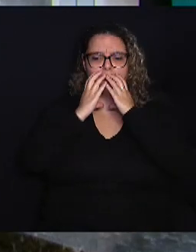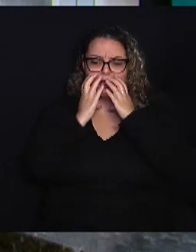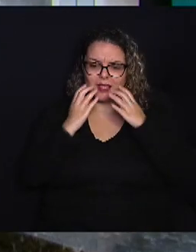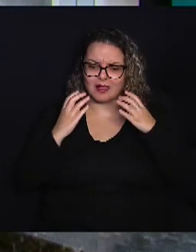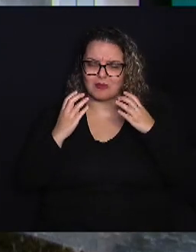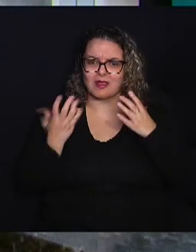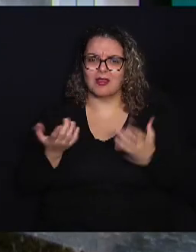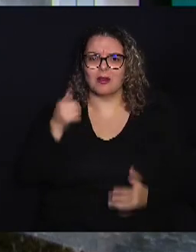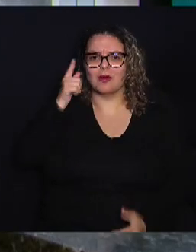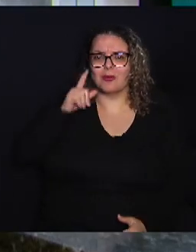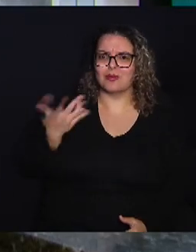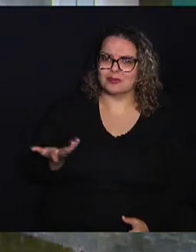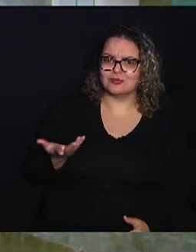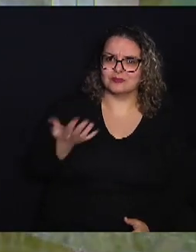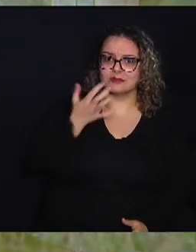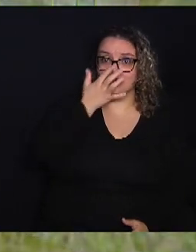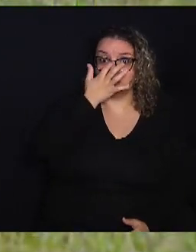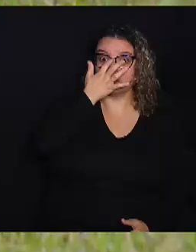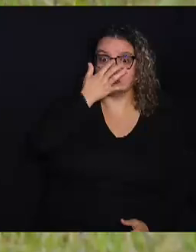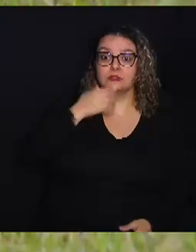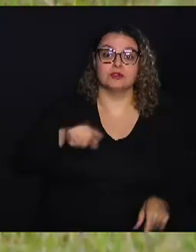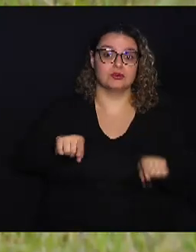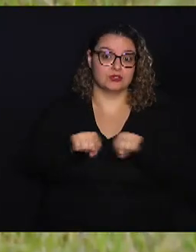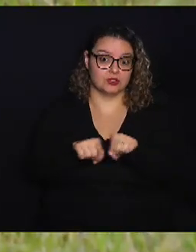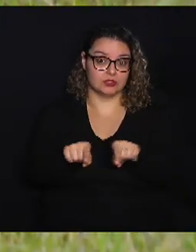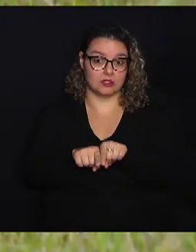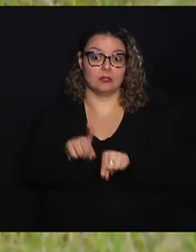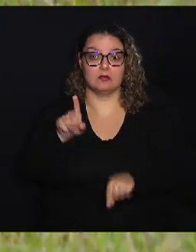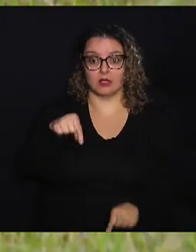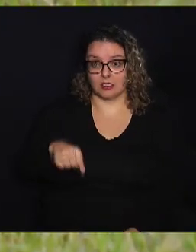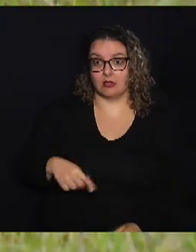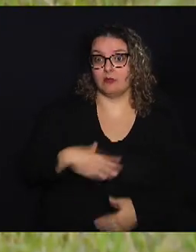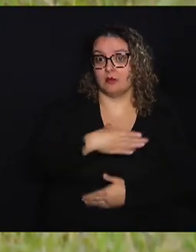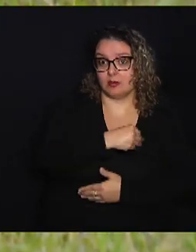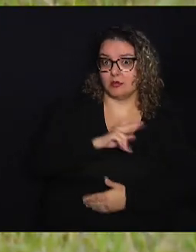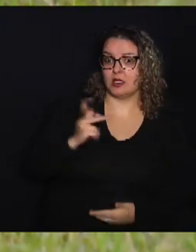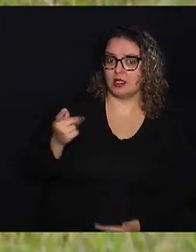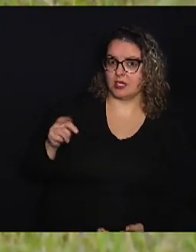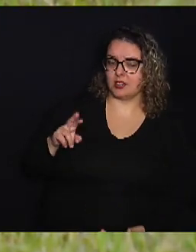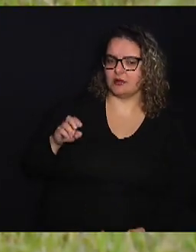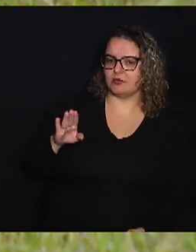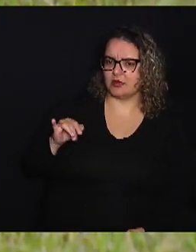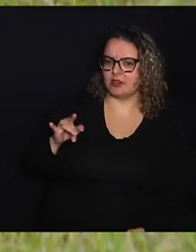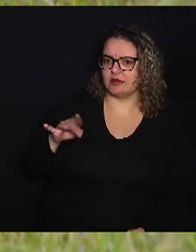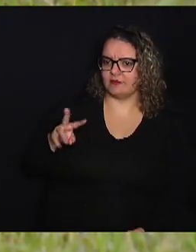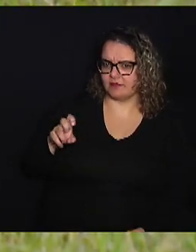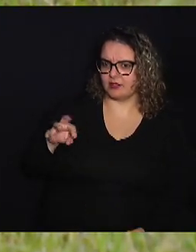ela consegue, apesar de também ser um mamífero herbívoro, por que ela consegue aproveitar, né,